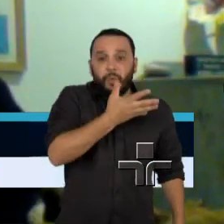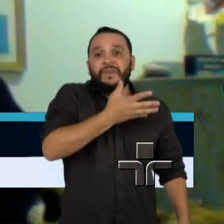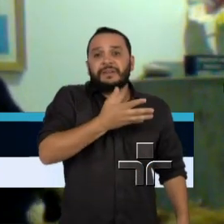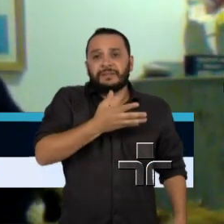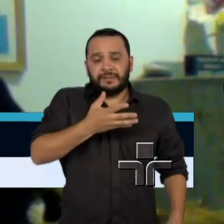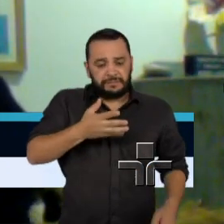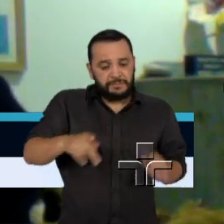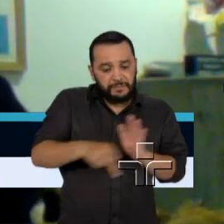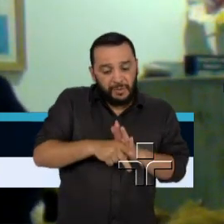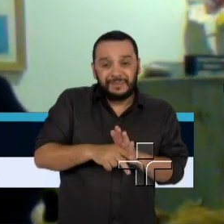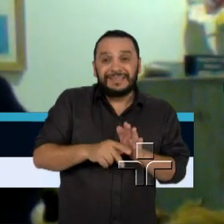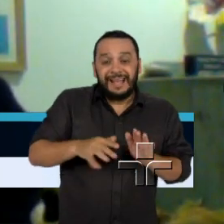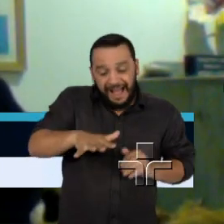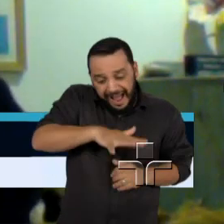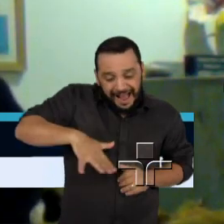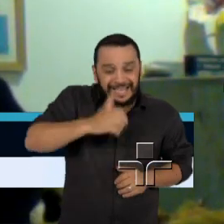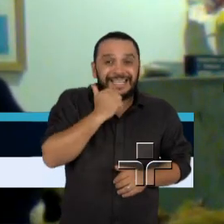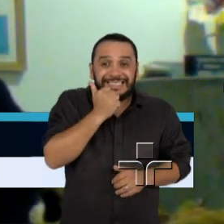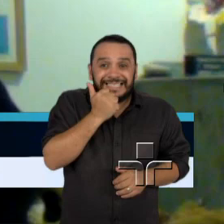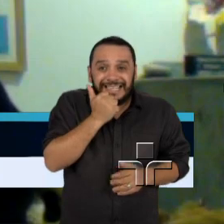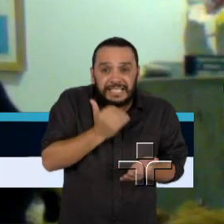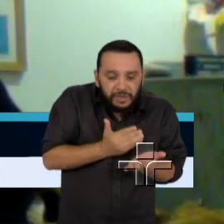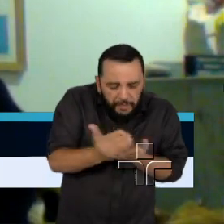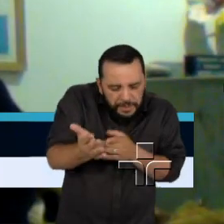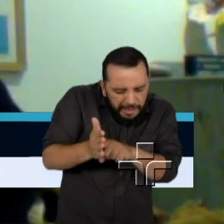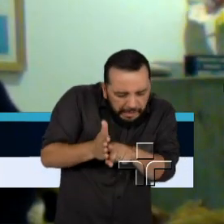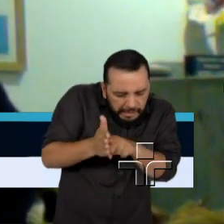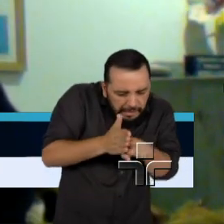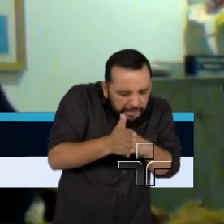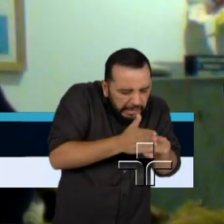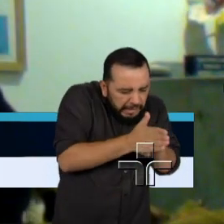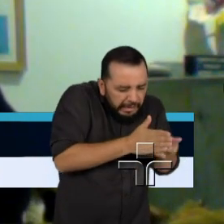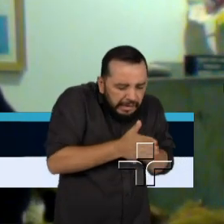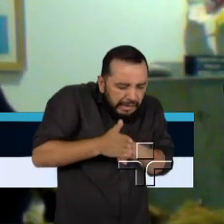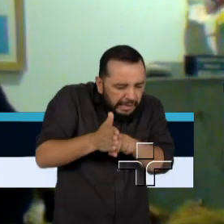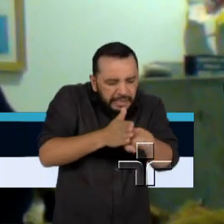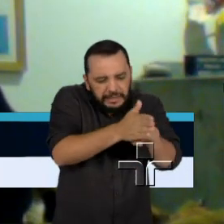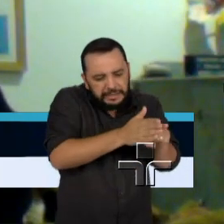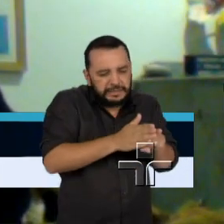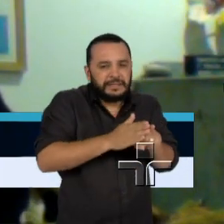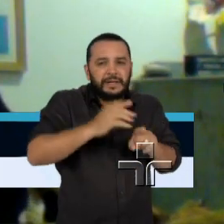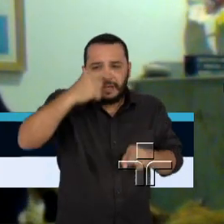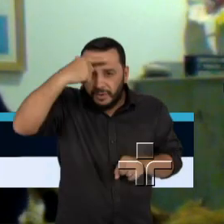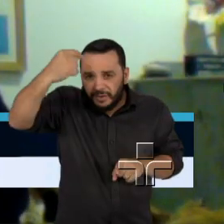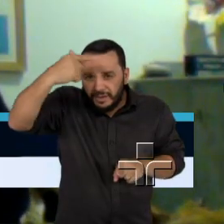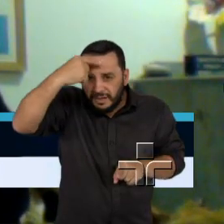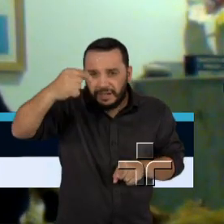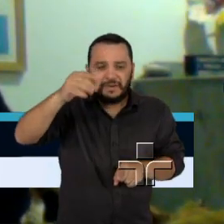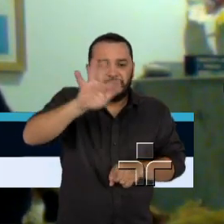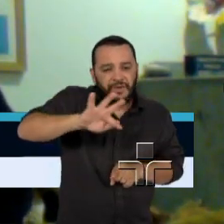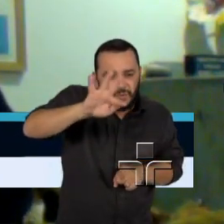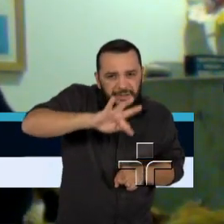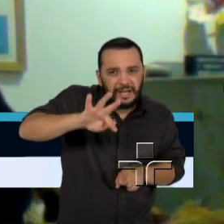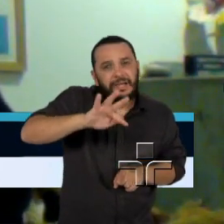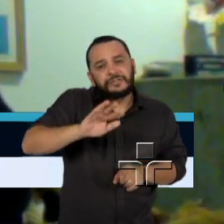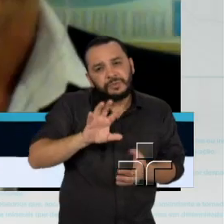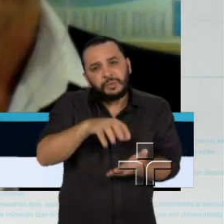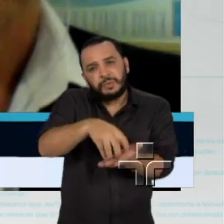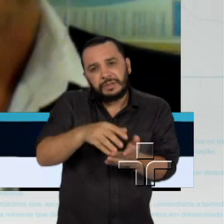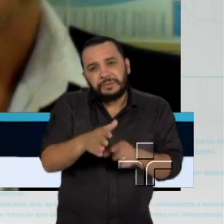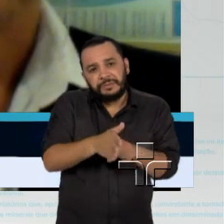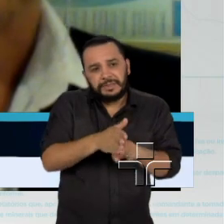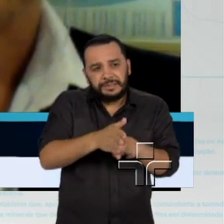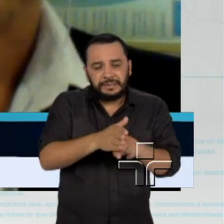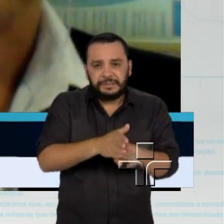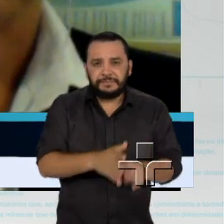que se inicia nas pesquisas, nas universidades e nas instituições de pesquisa. Doutora Lígia, e